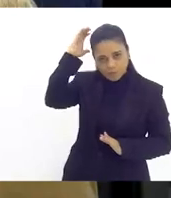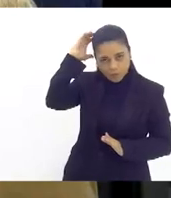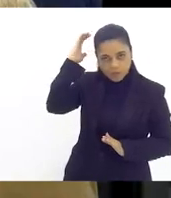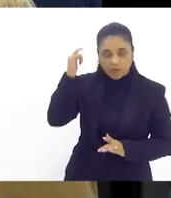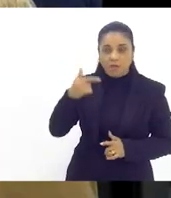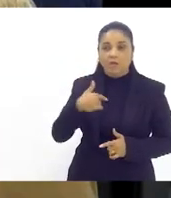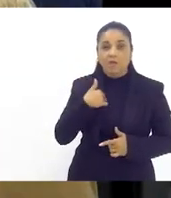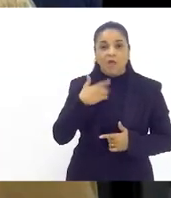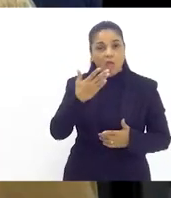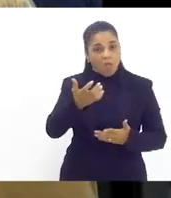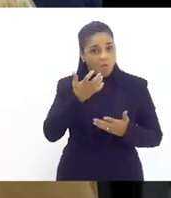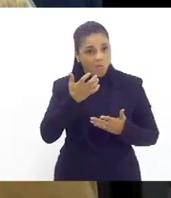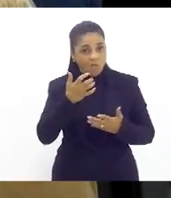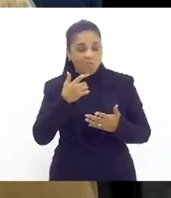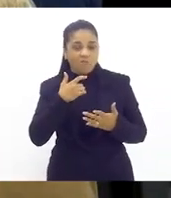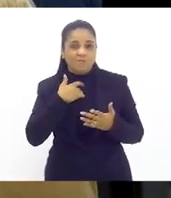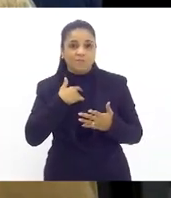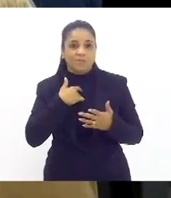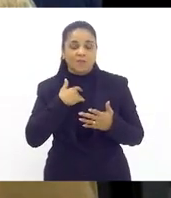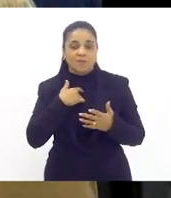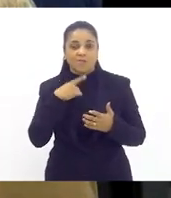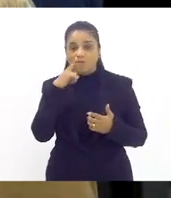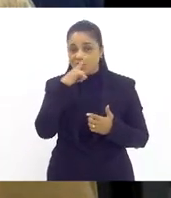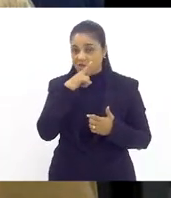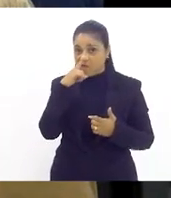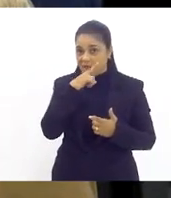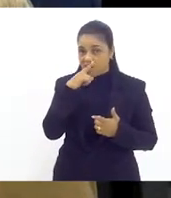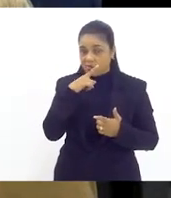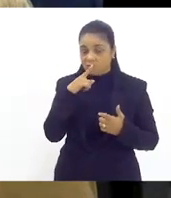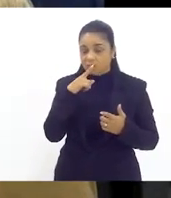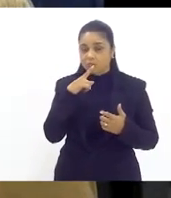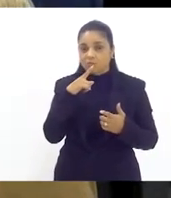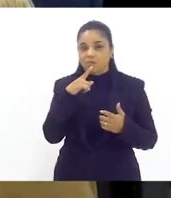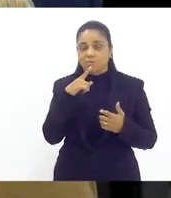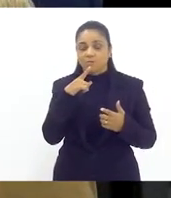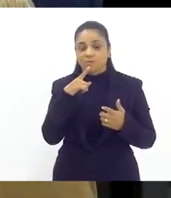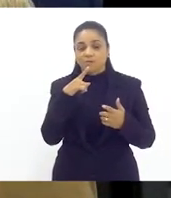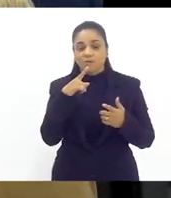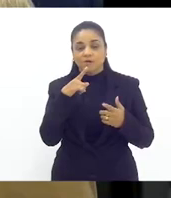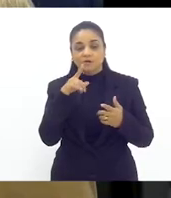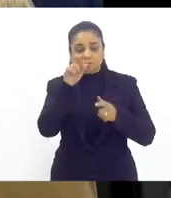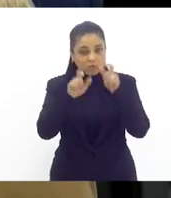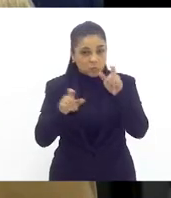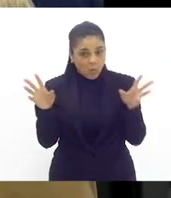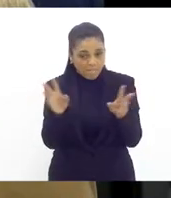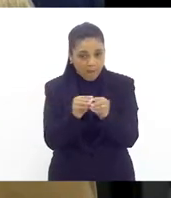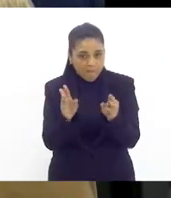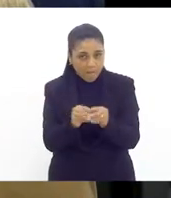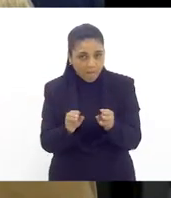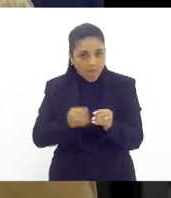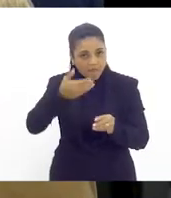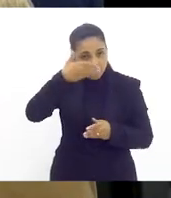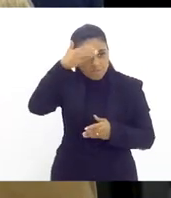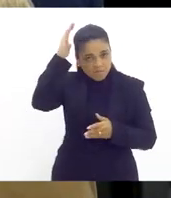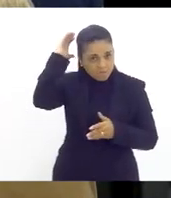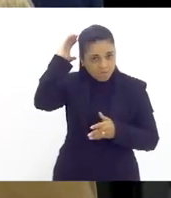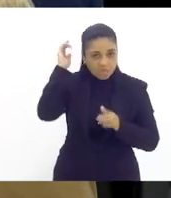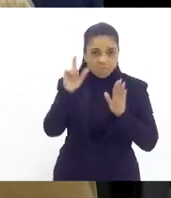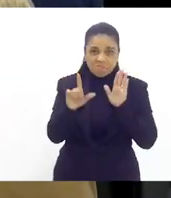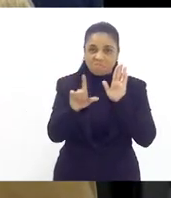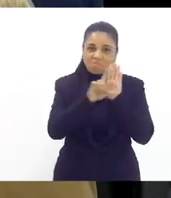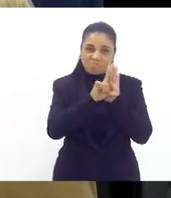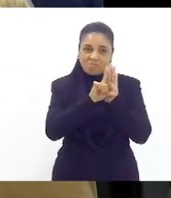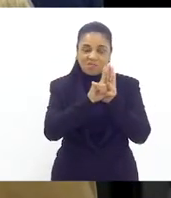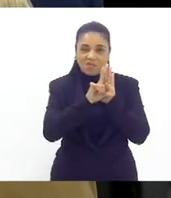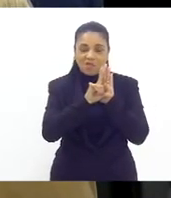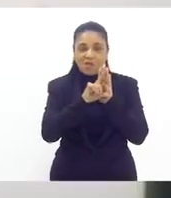eu considero um grande equívoco quando as pessoas resumem a Paulo Gustavo como sendo uma lei para o